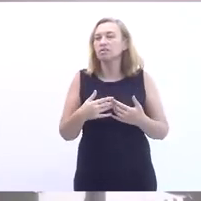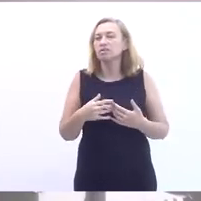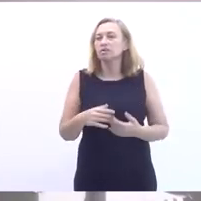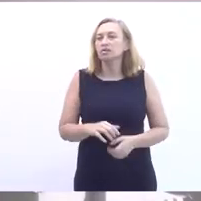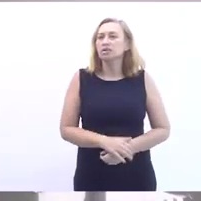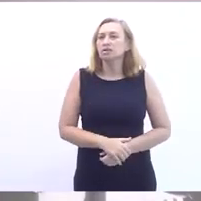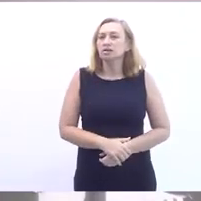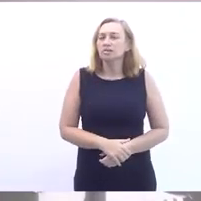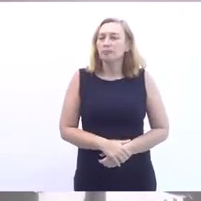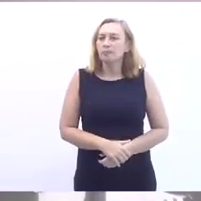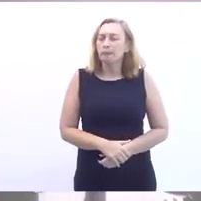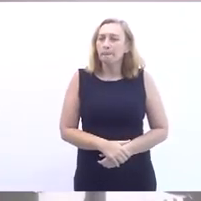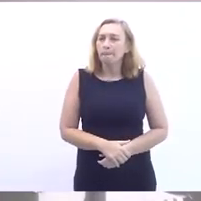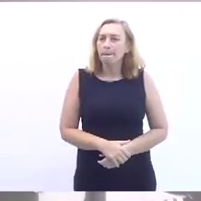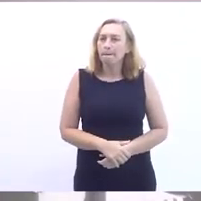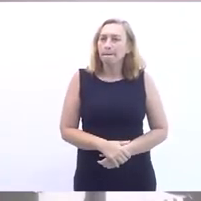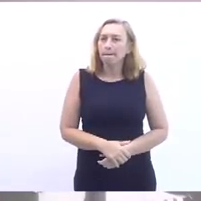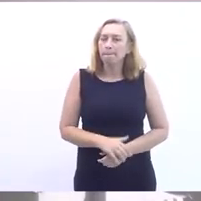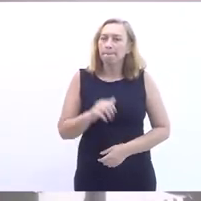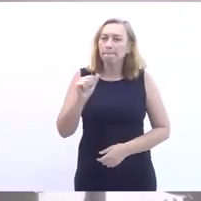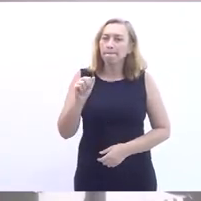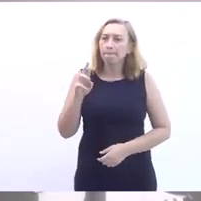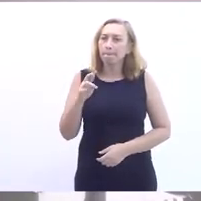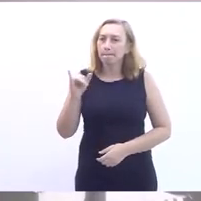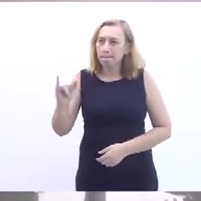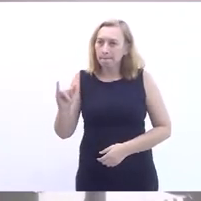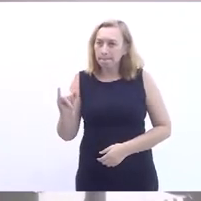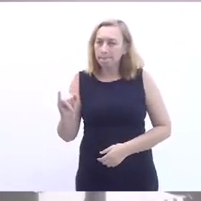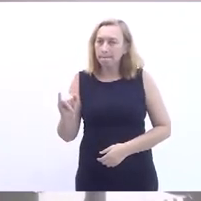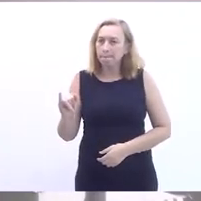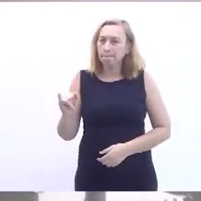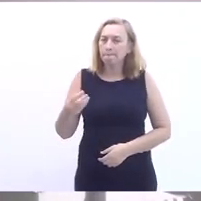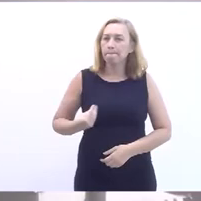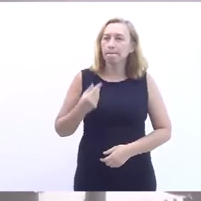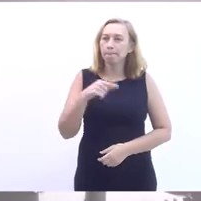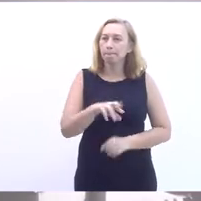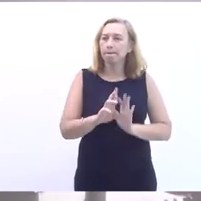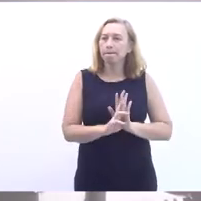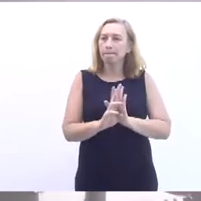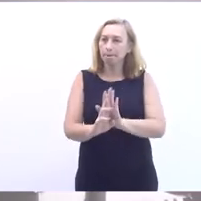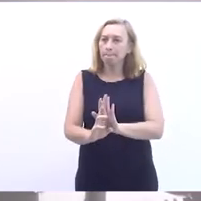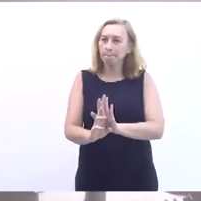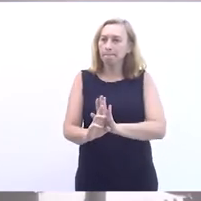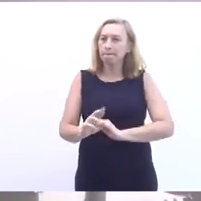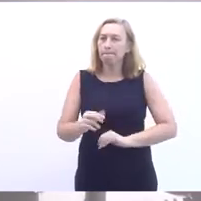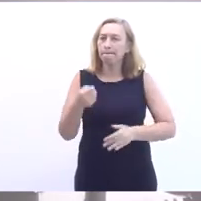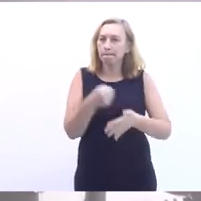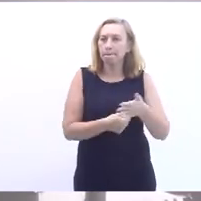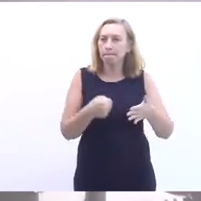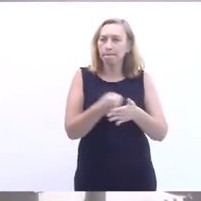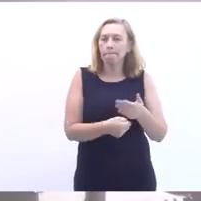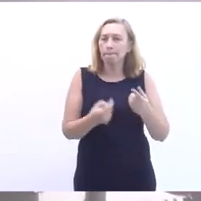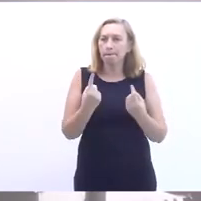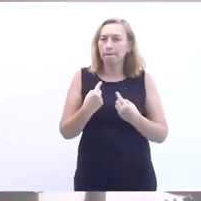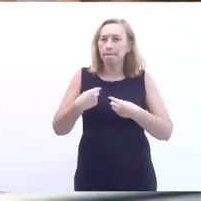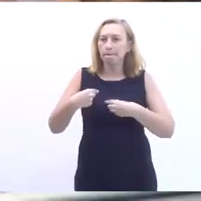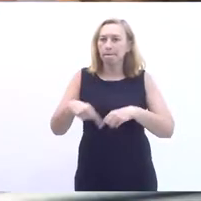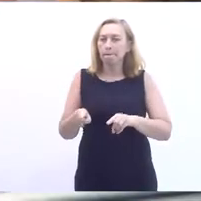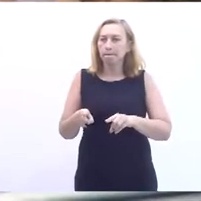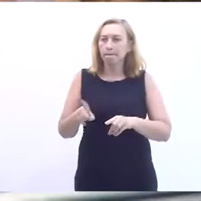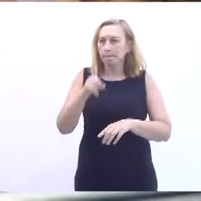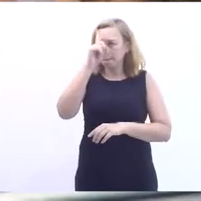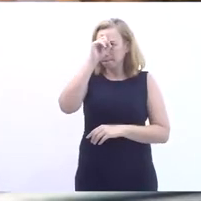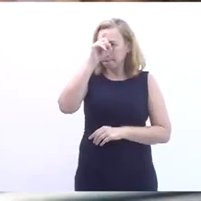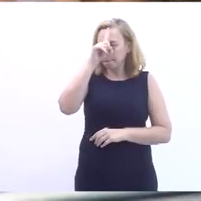somos é o Ari Fialho que tá aqui como um dos representantes da luta antimanicomial